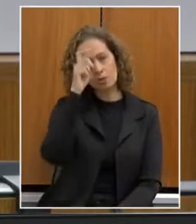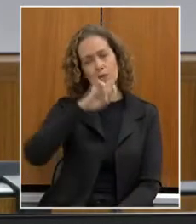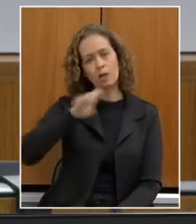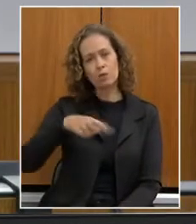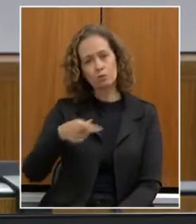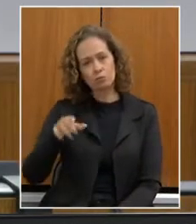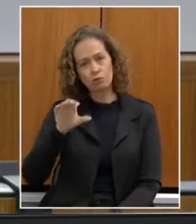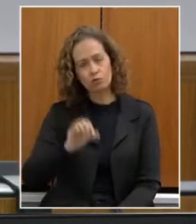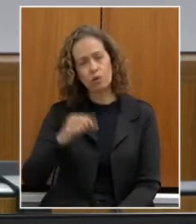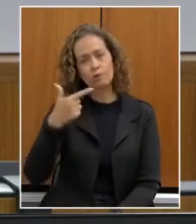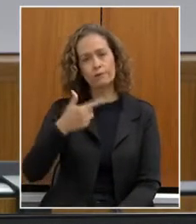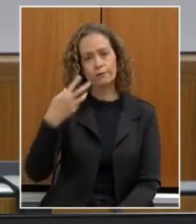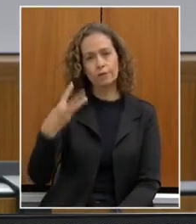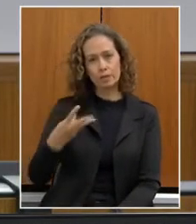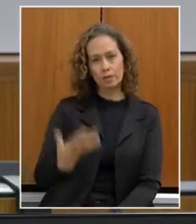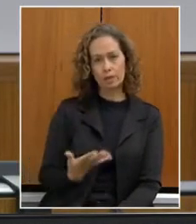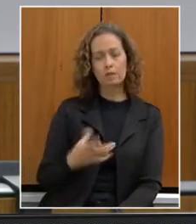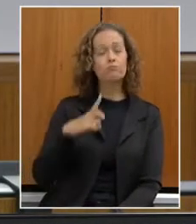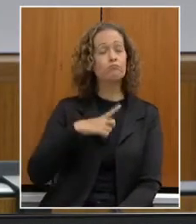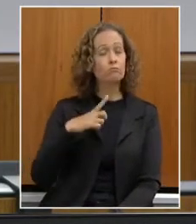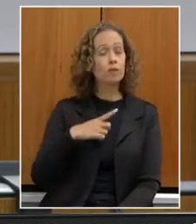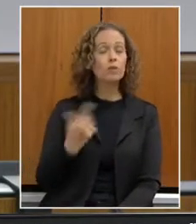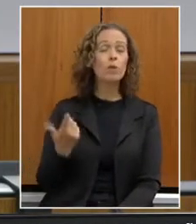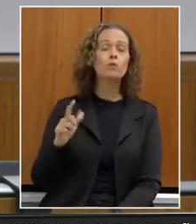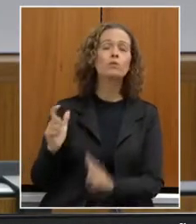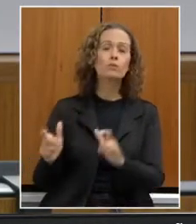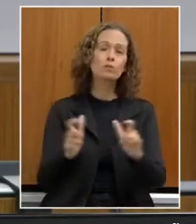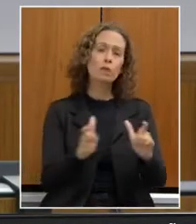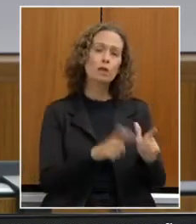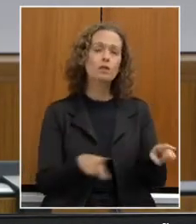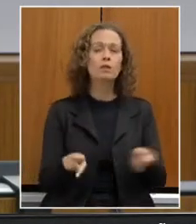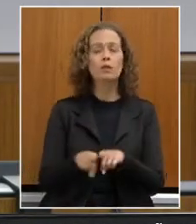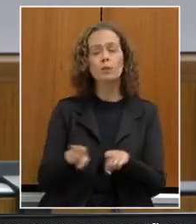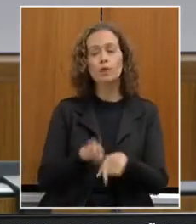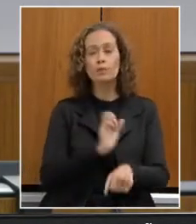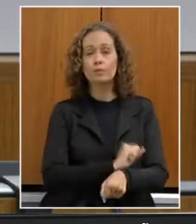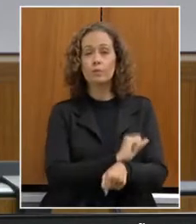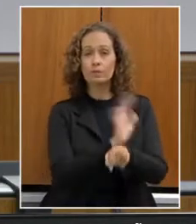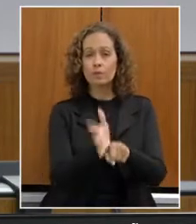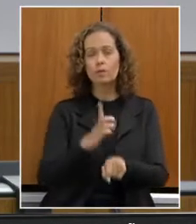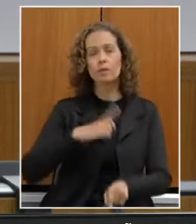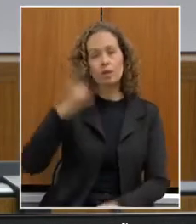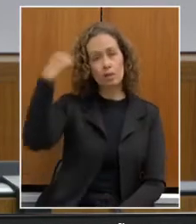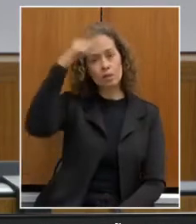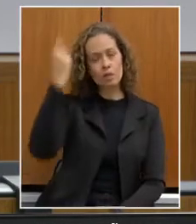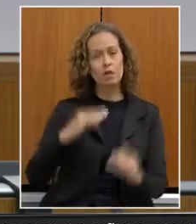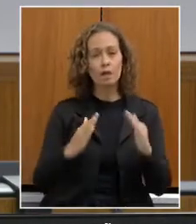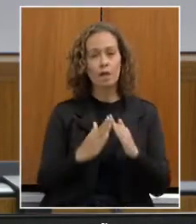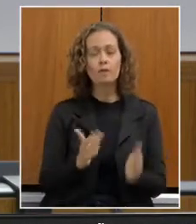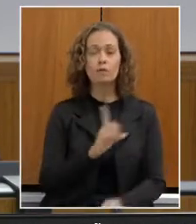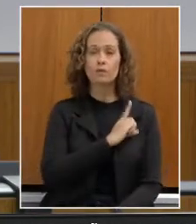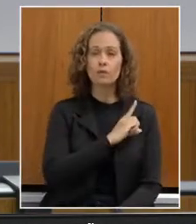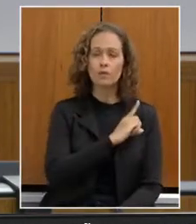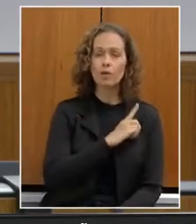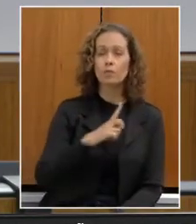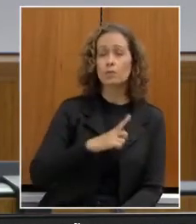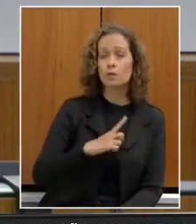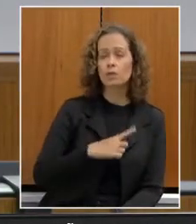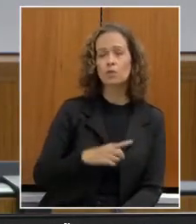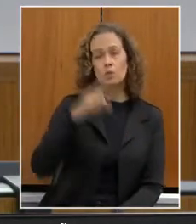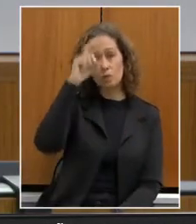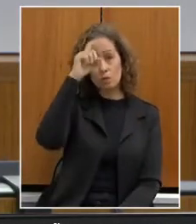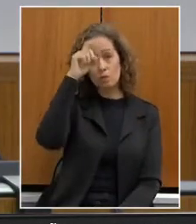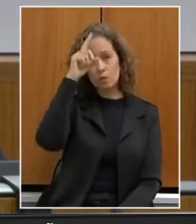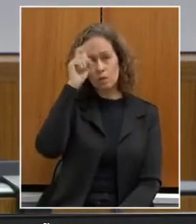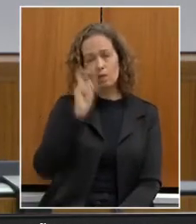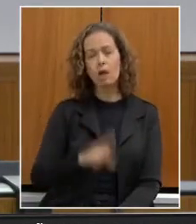cuidado e nós temos outras unidades em Montes Claros nós temos a Santa Casa em Divinópolis nós temos um hospital que tem unidade